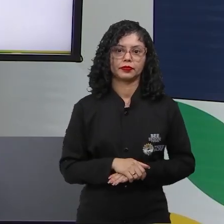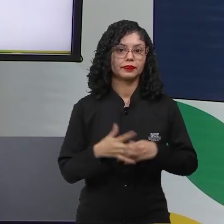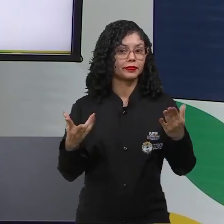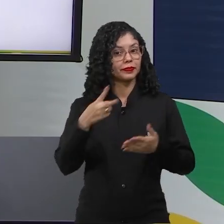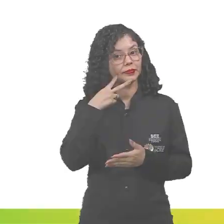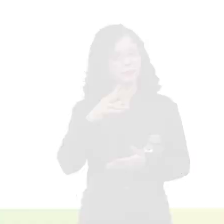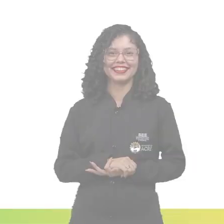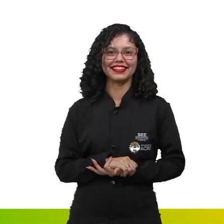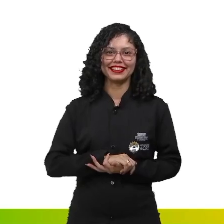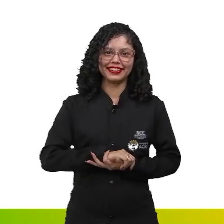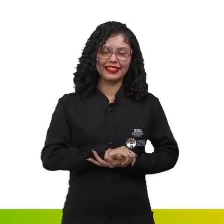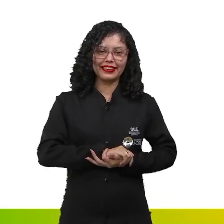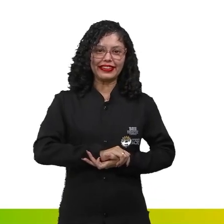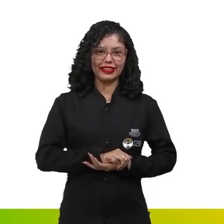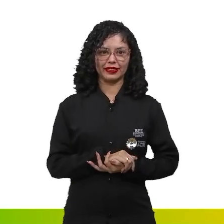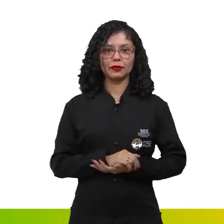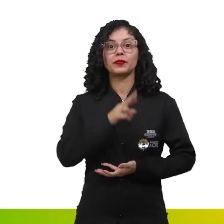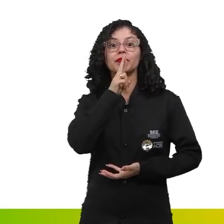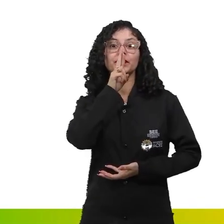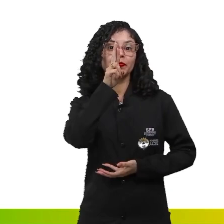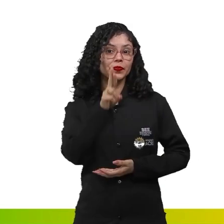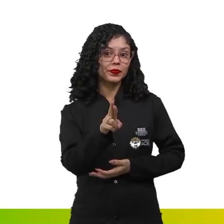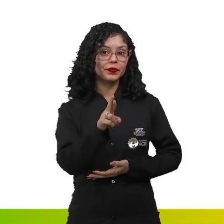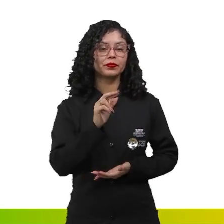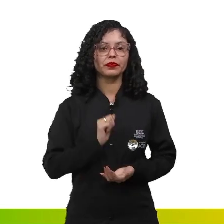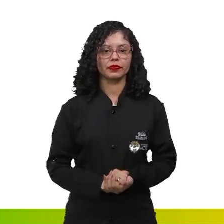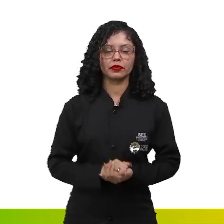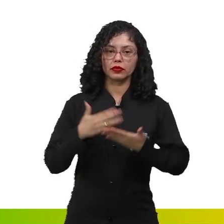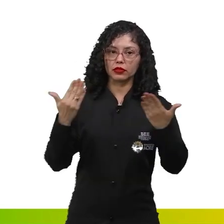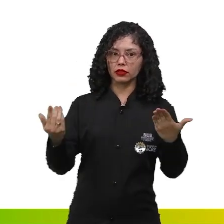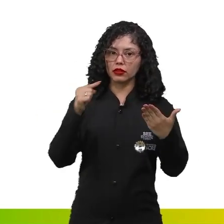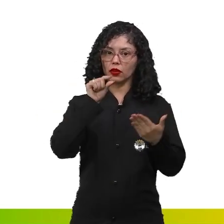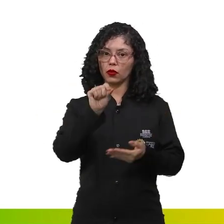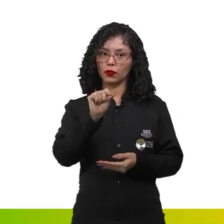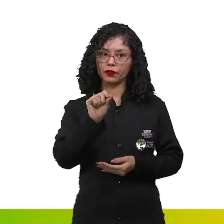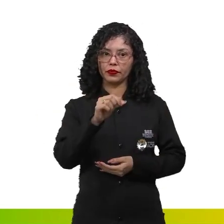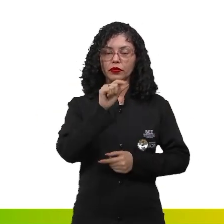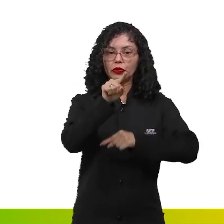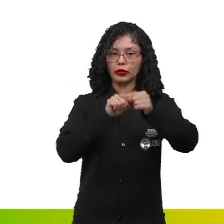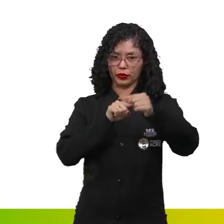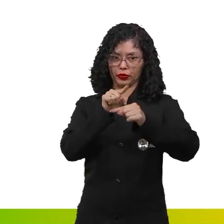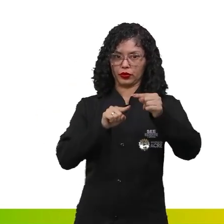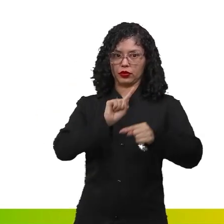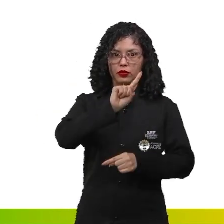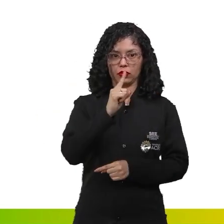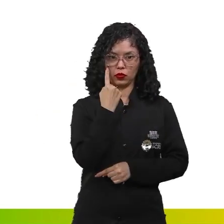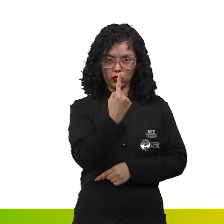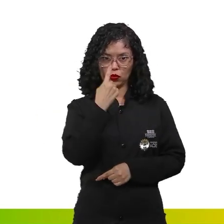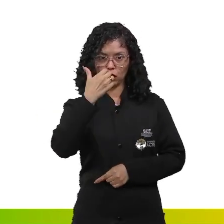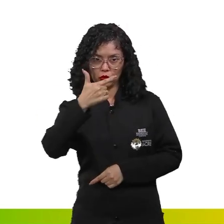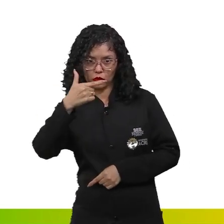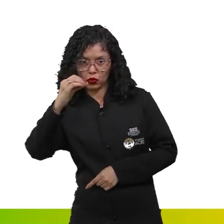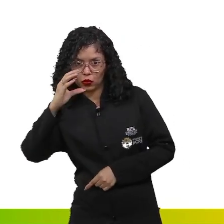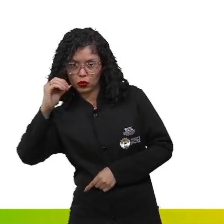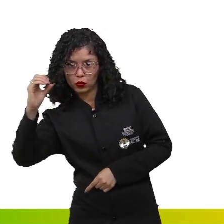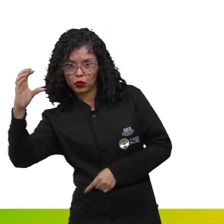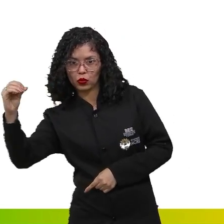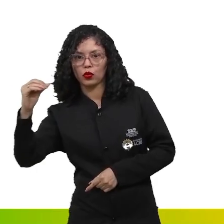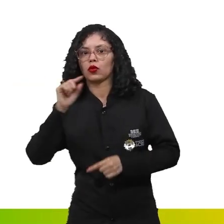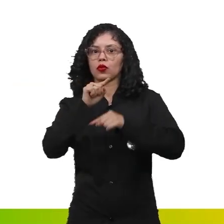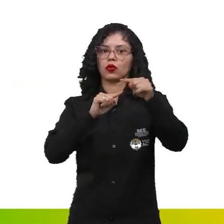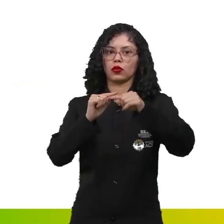você vai ver que é fácil. Resolução. Isso equivale a dividir 1.200.000 em